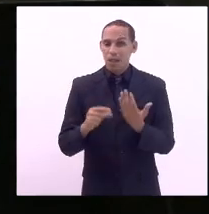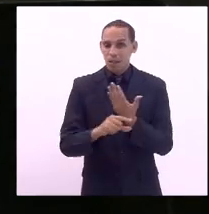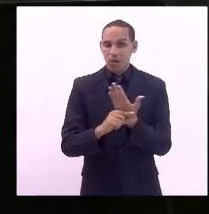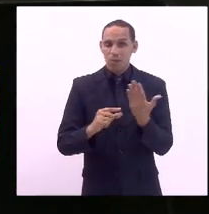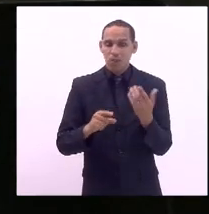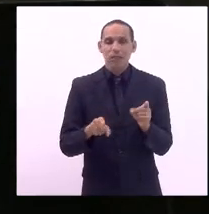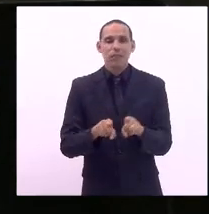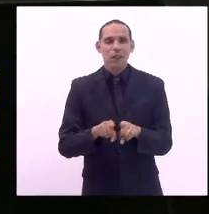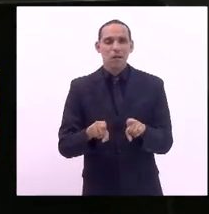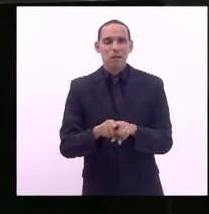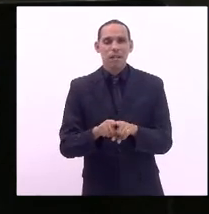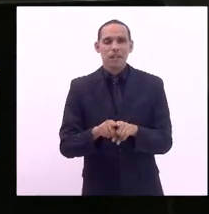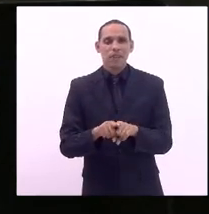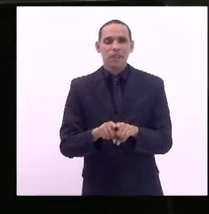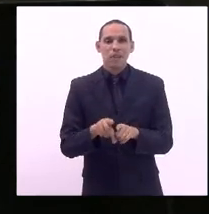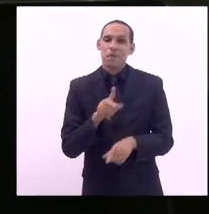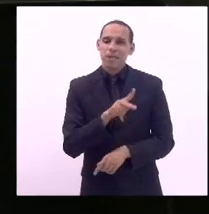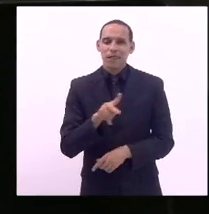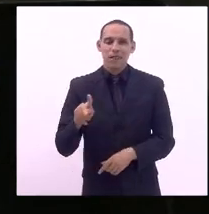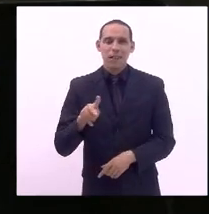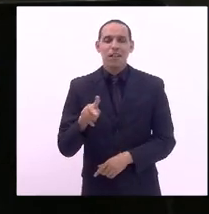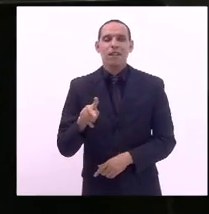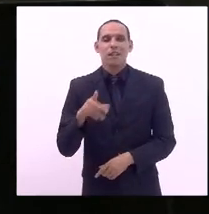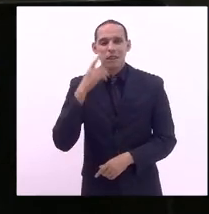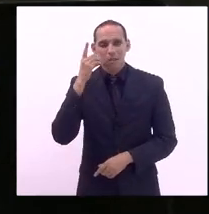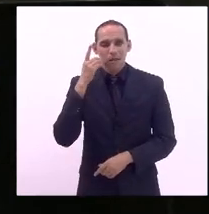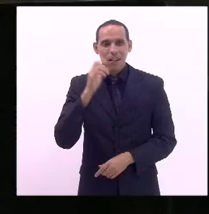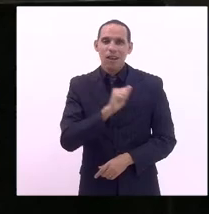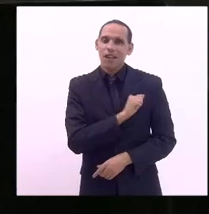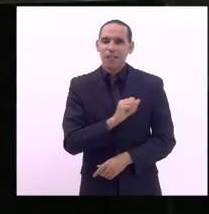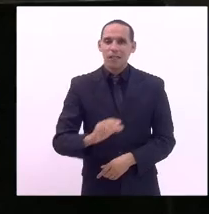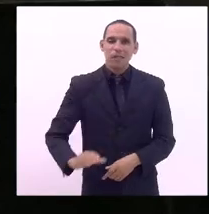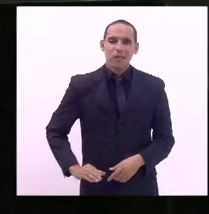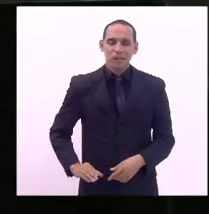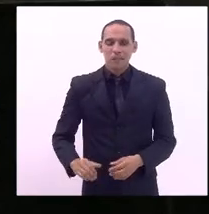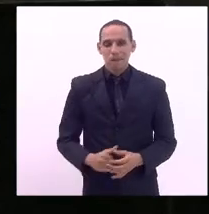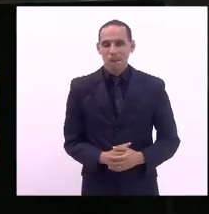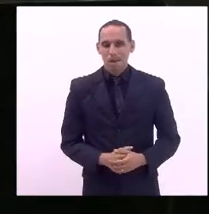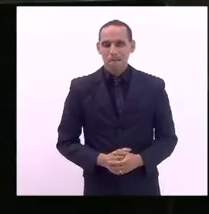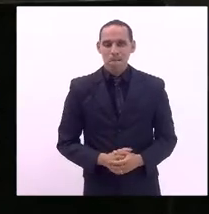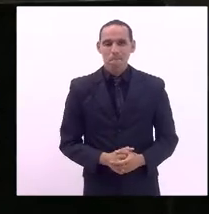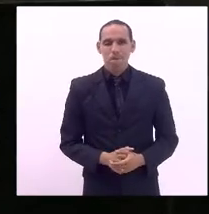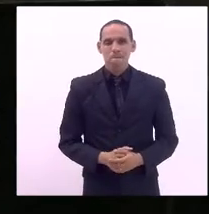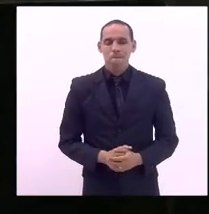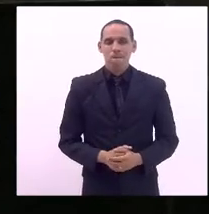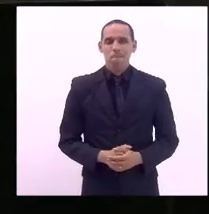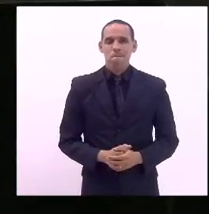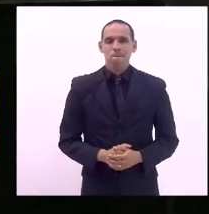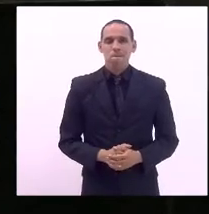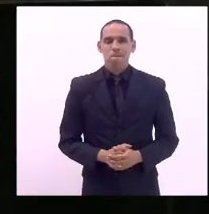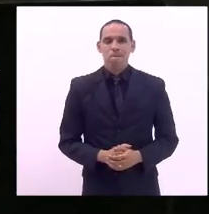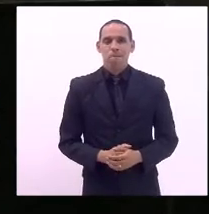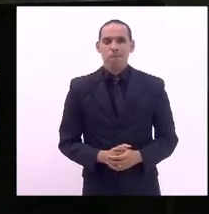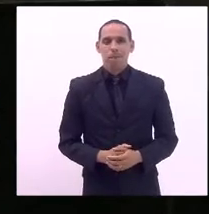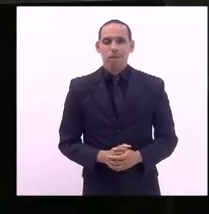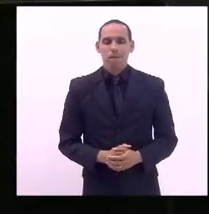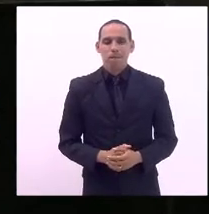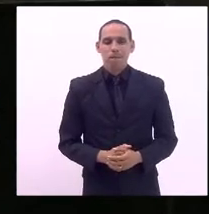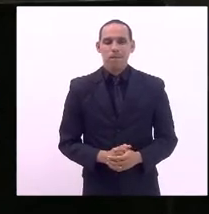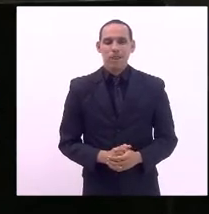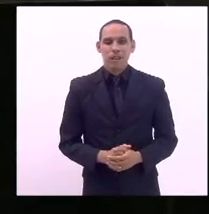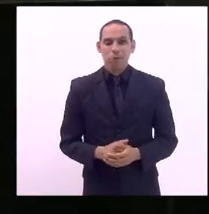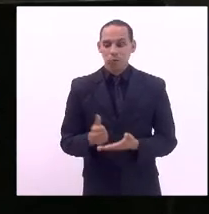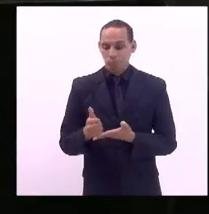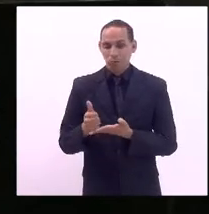e de autoria do nosso presidente, o deputado André Siciliano, que, quando levei